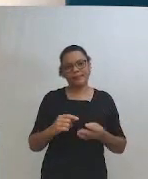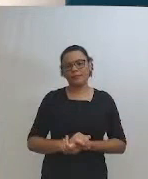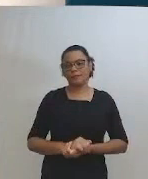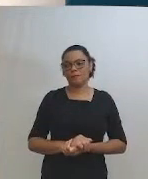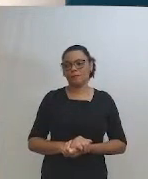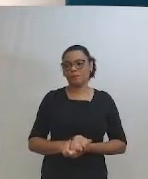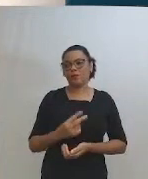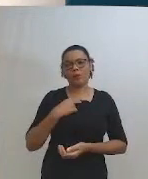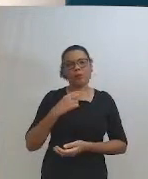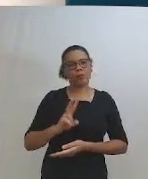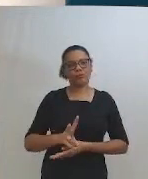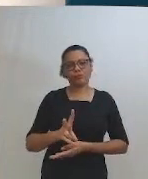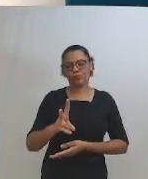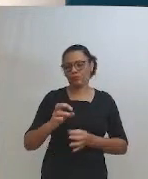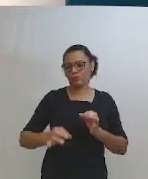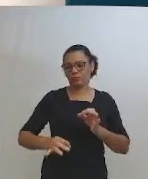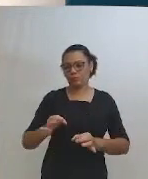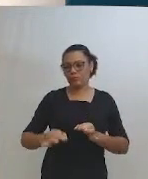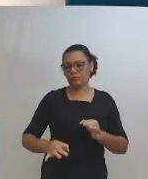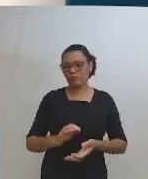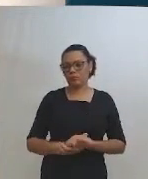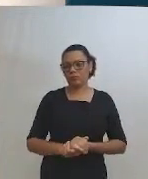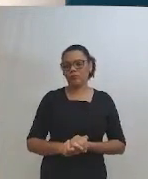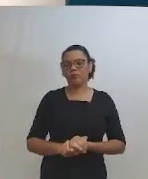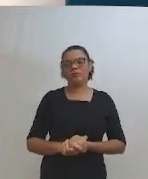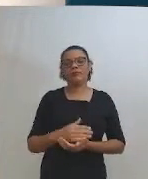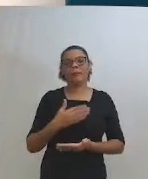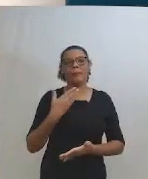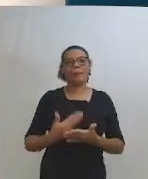E a conexão caiu, ela está informando aqui.